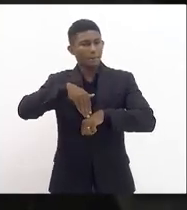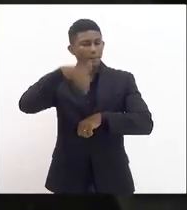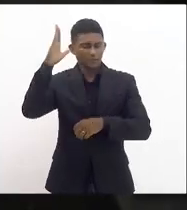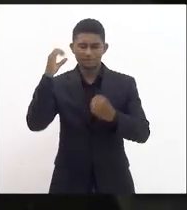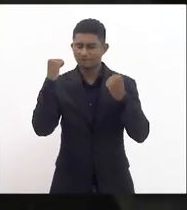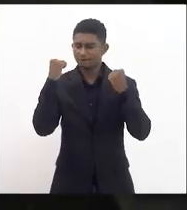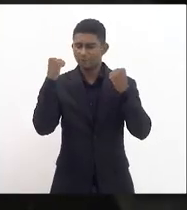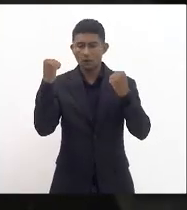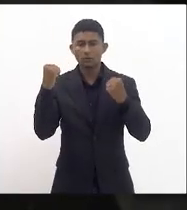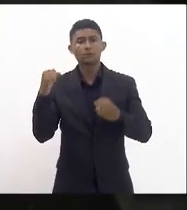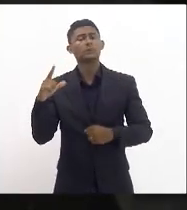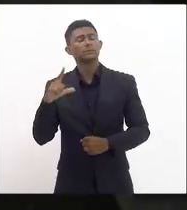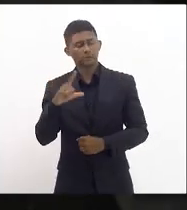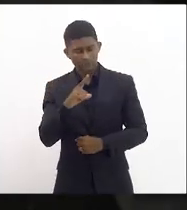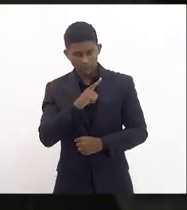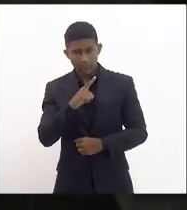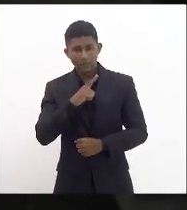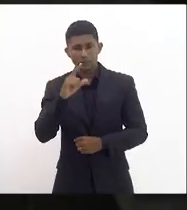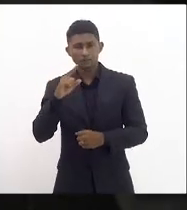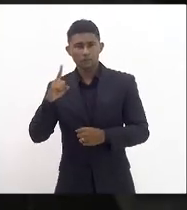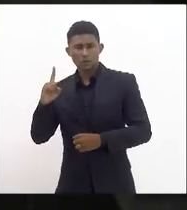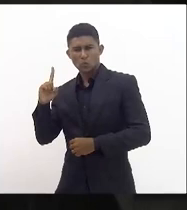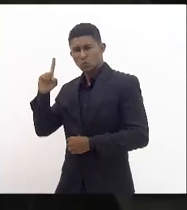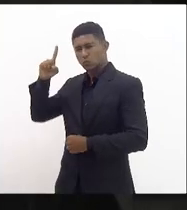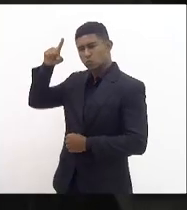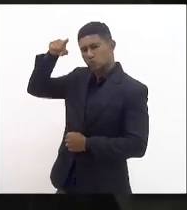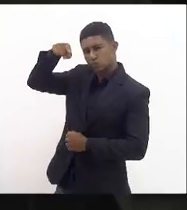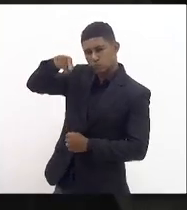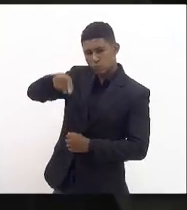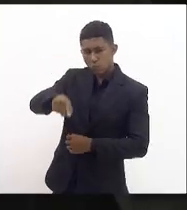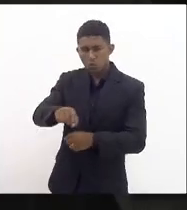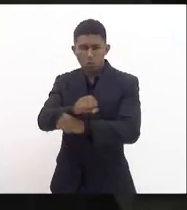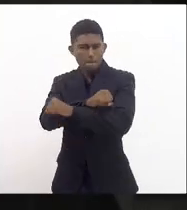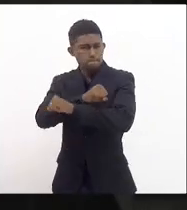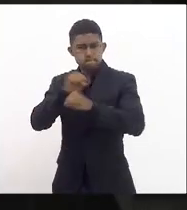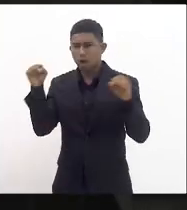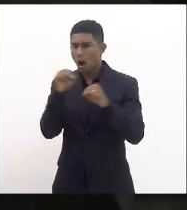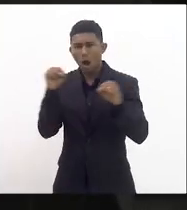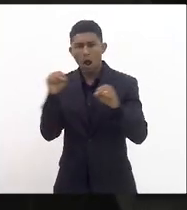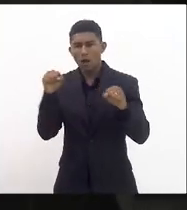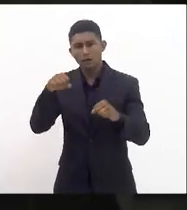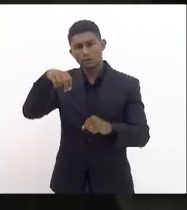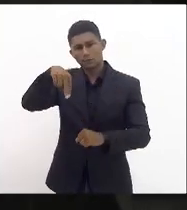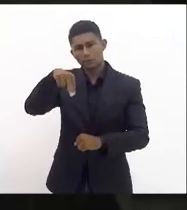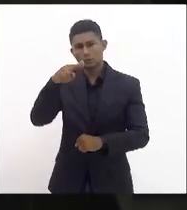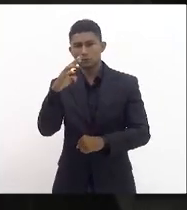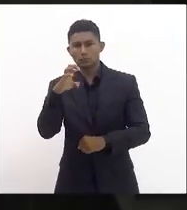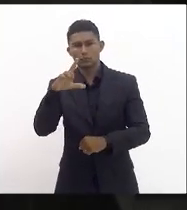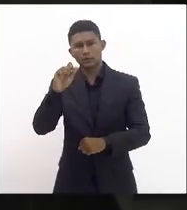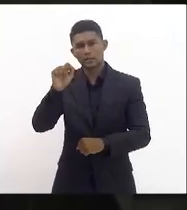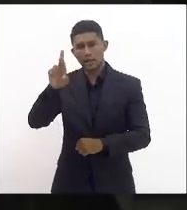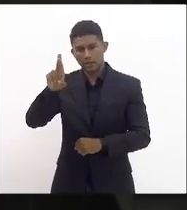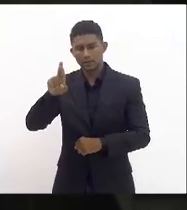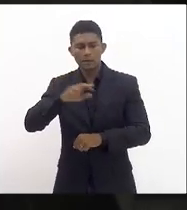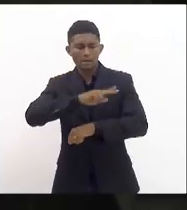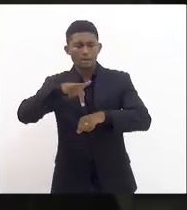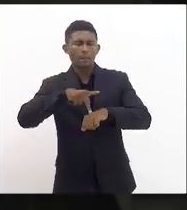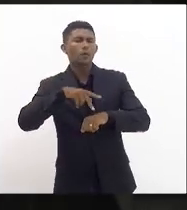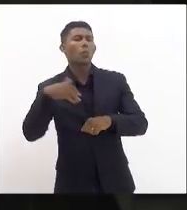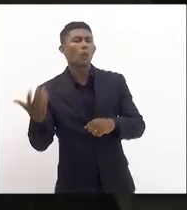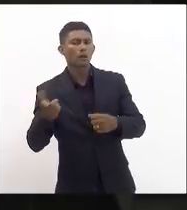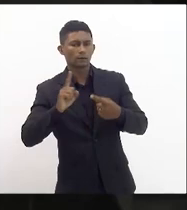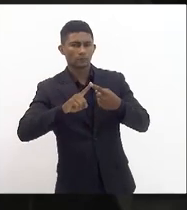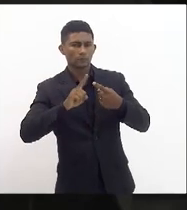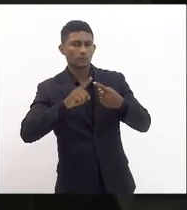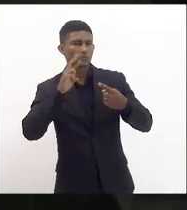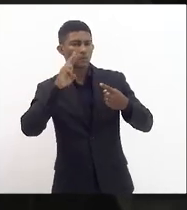possuem armamentos nucleares. Estou falando especialmente da Rússia, dos